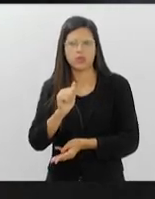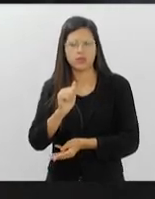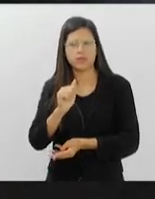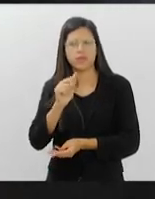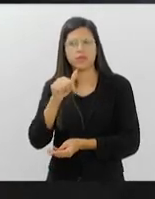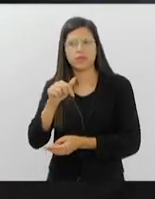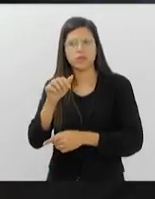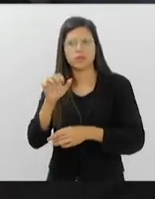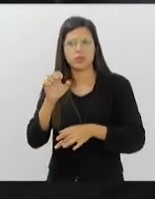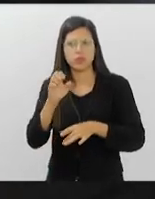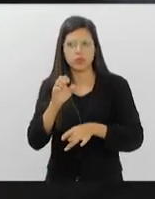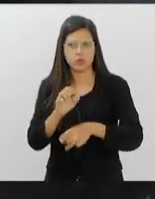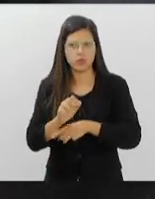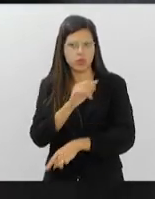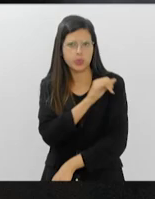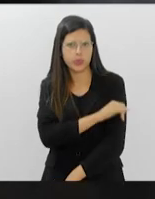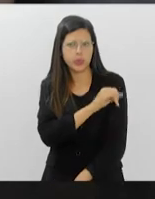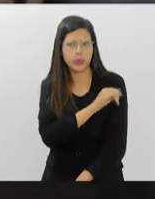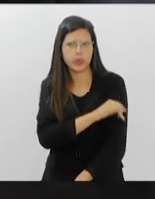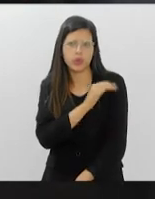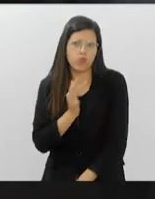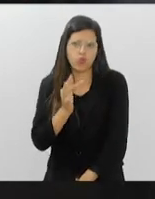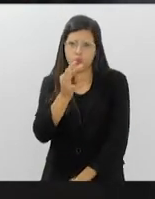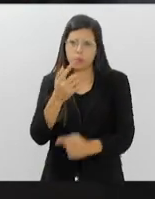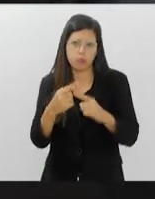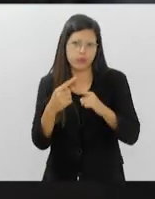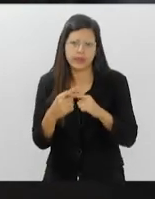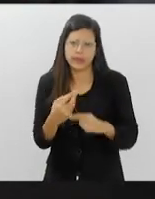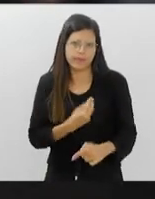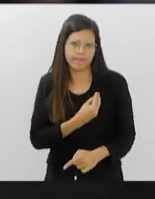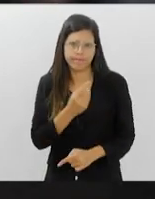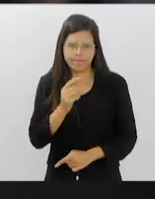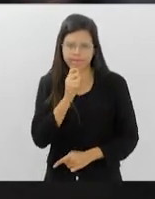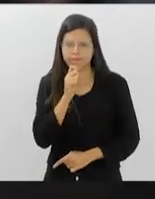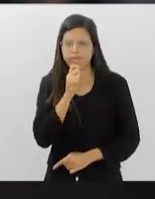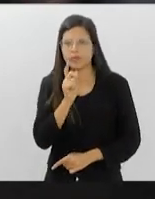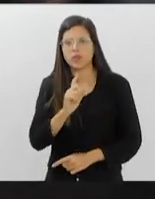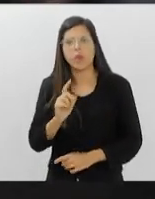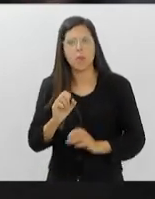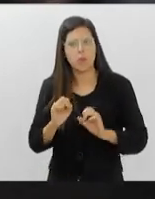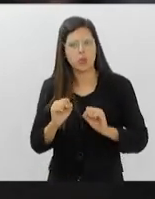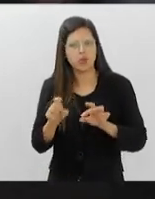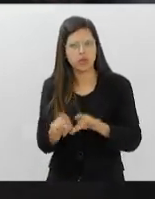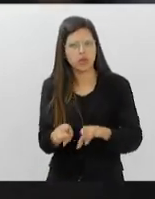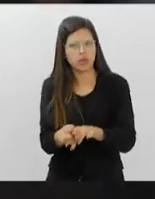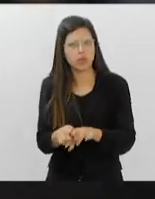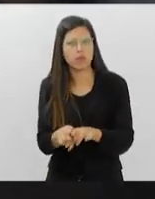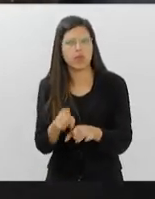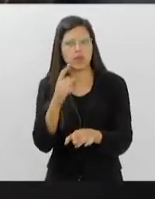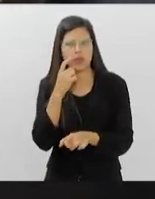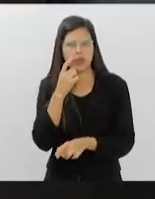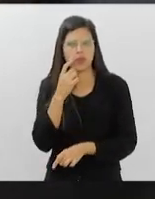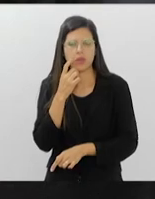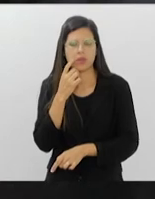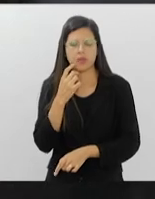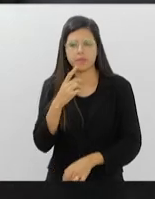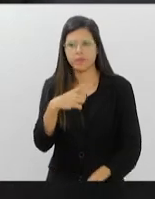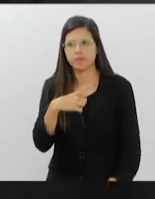que poderia comercializar também, né, os créditos de carbono,